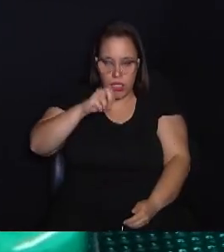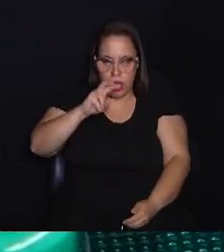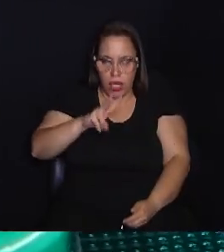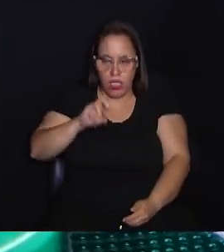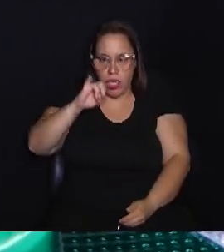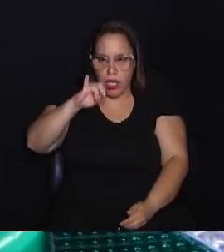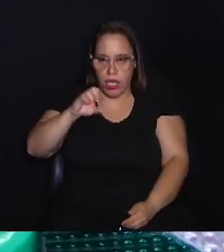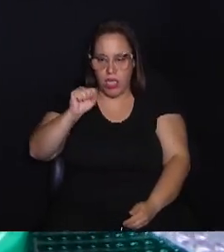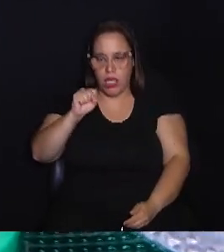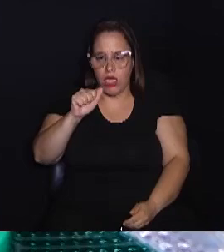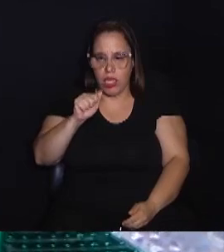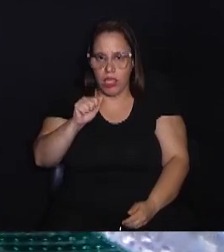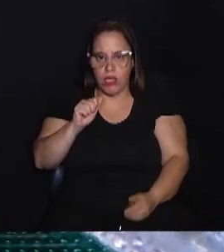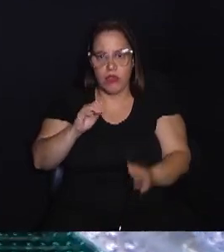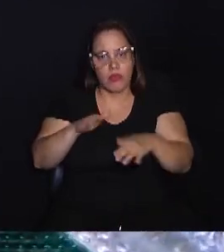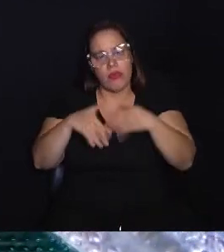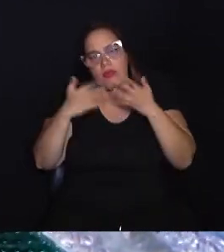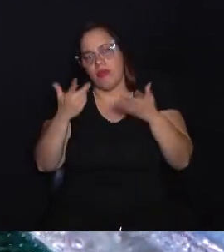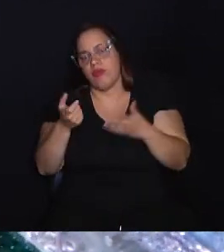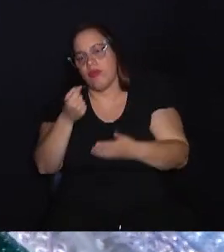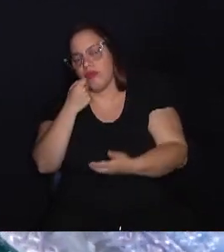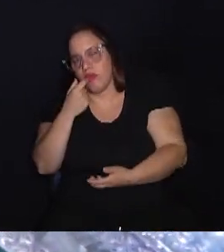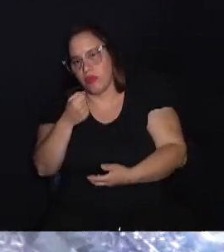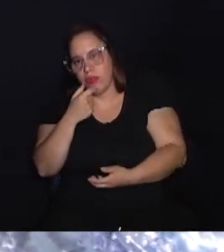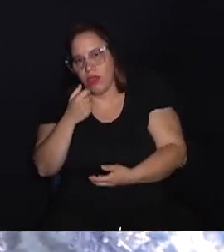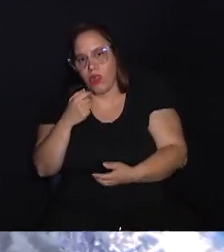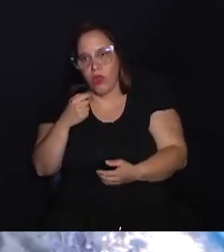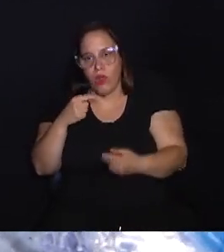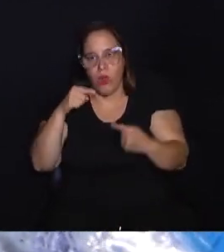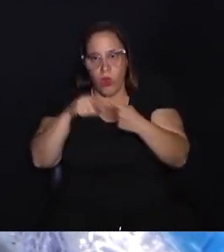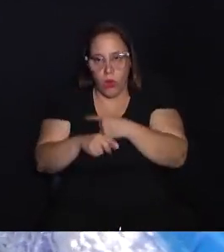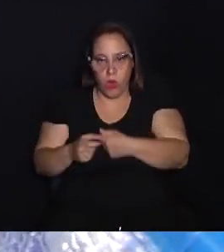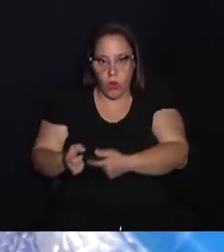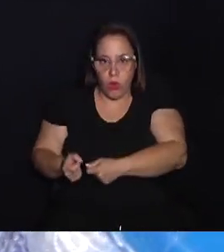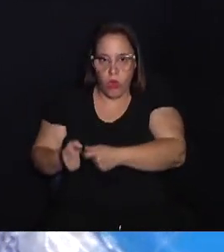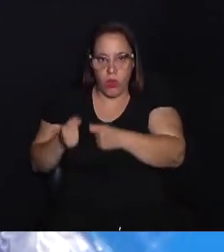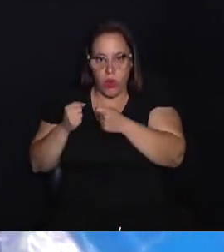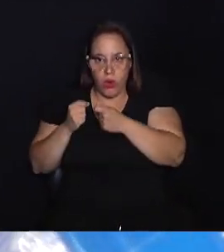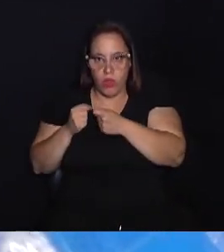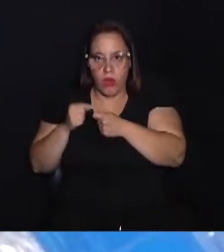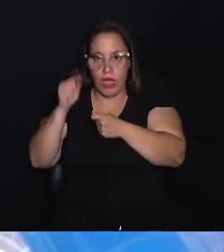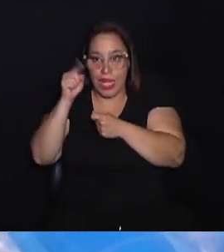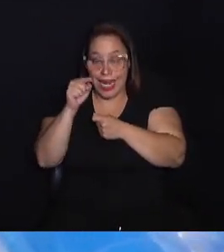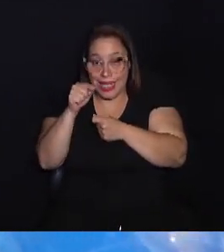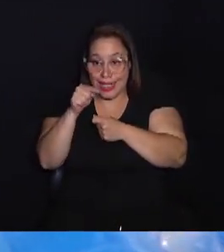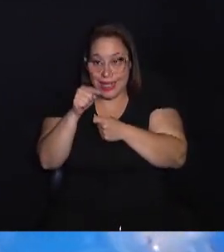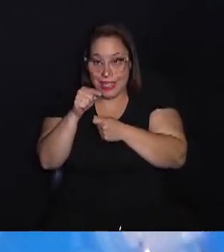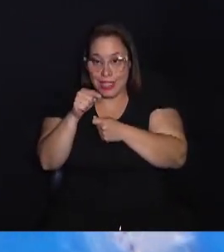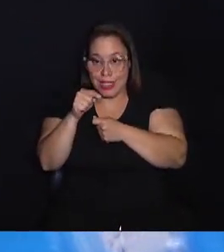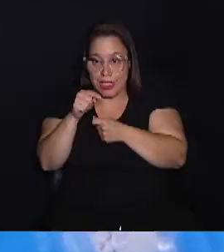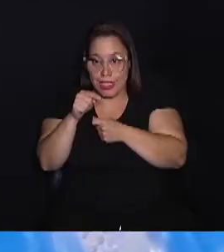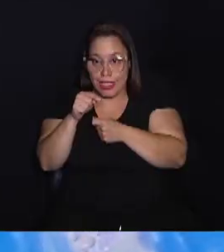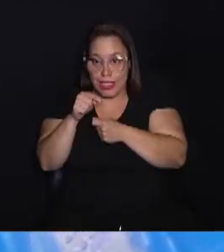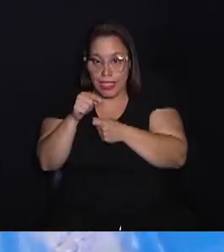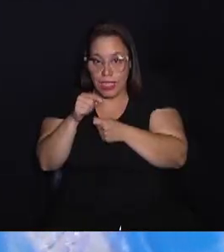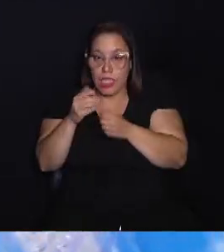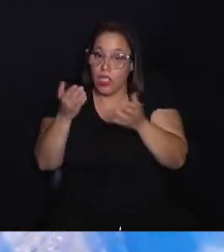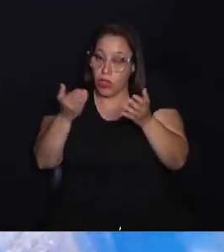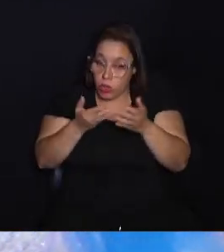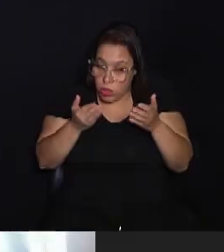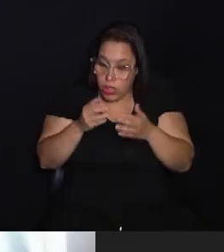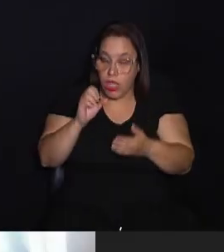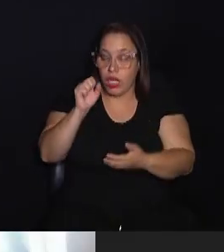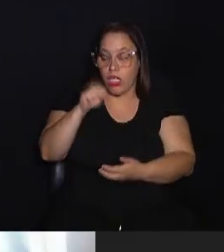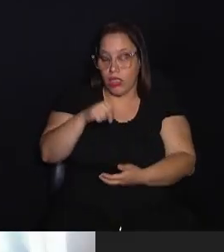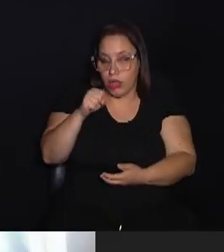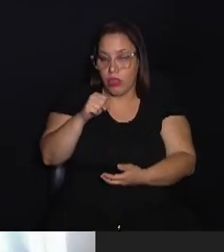todo medicamento e também para os medicamentos contra o câncer. Então, essa medicação, ela já está disponível,